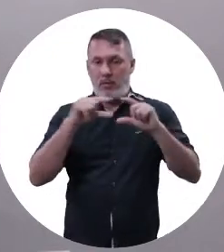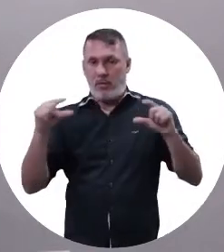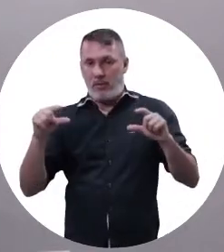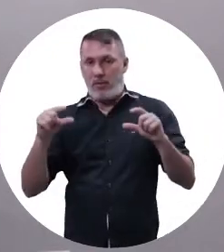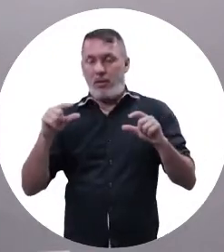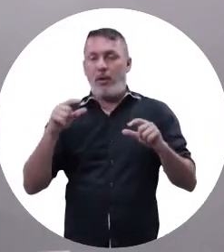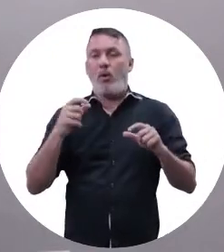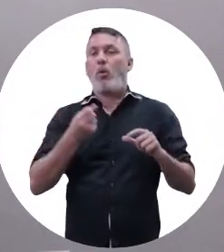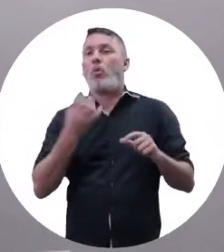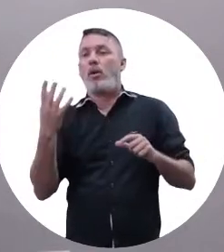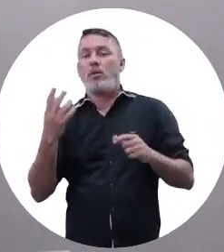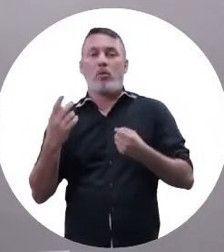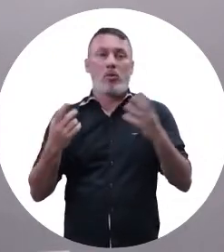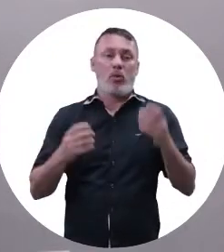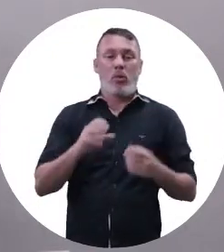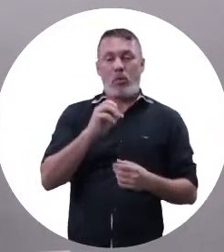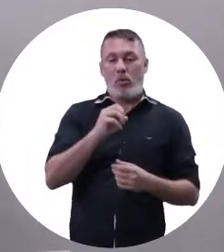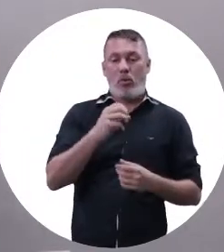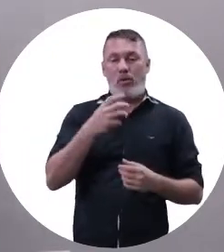Al2O3,